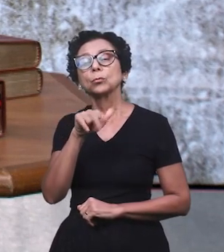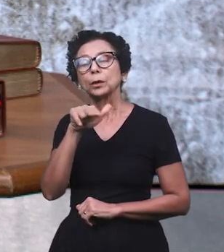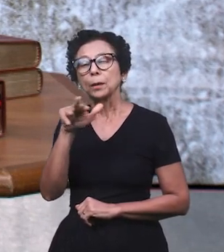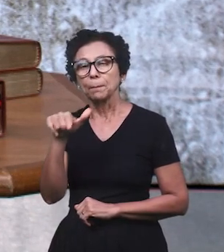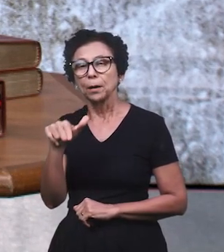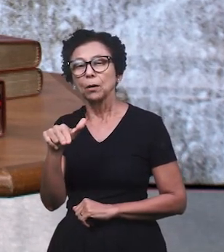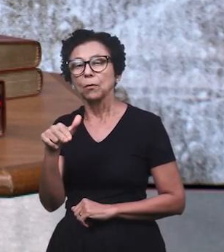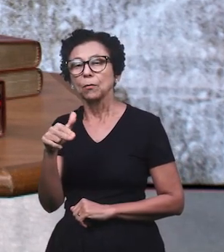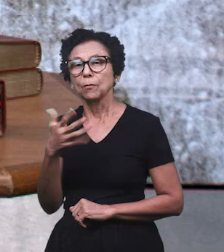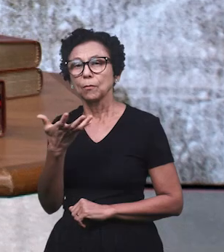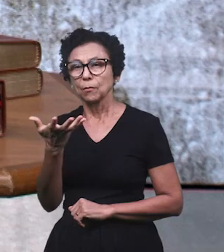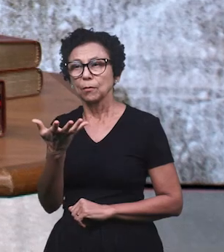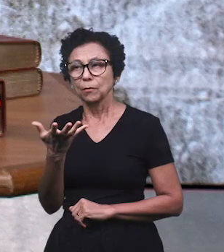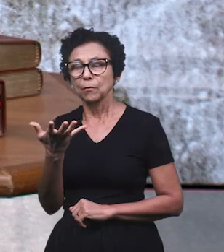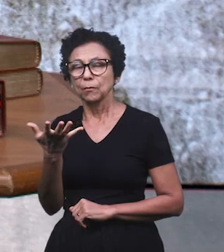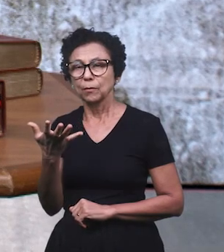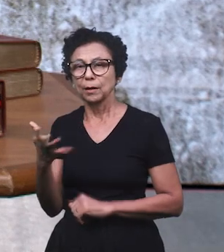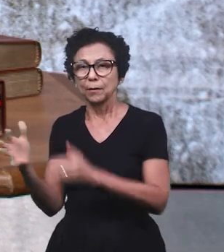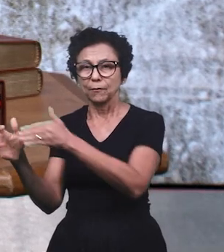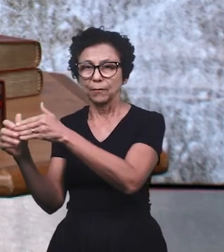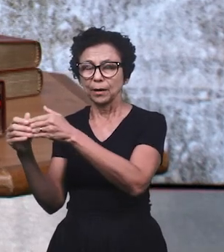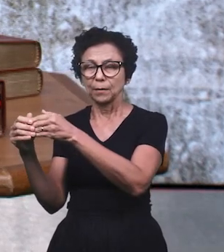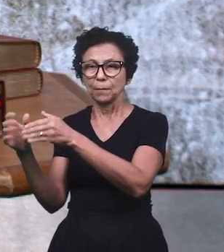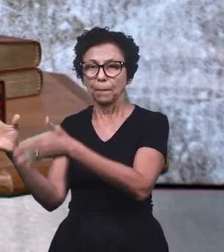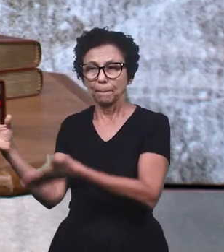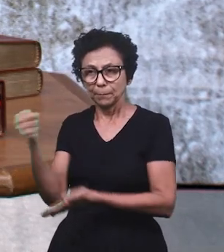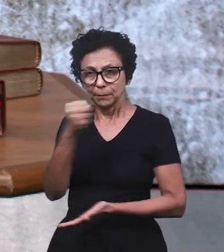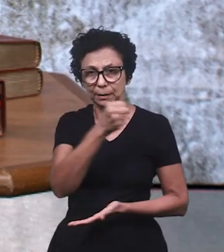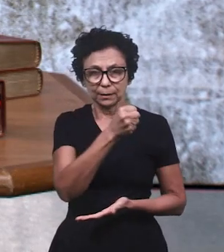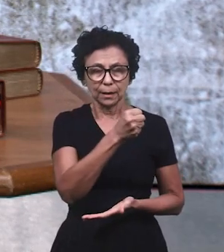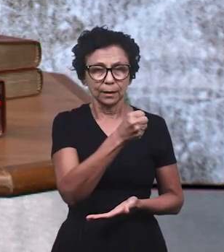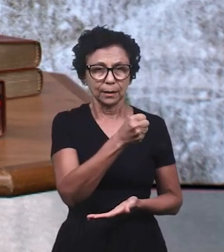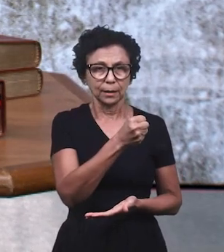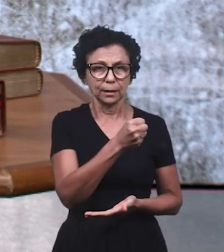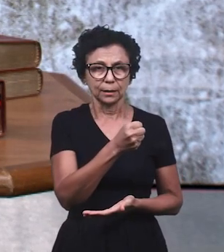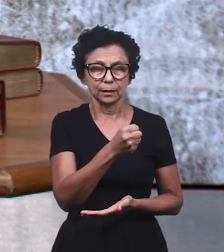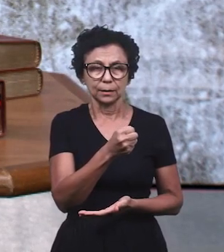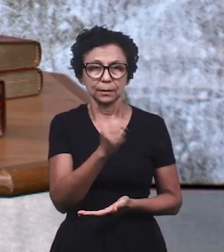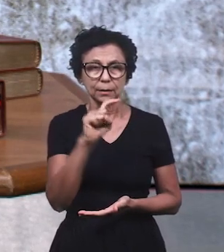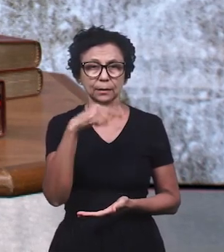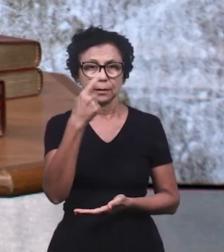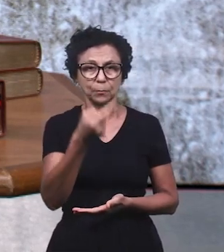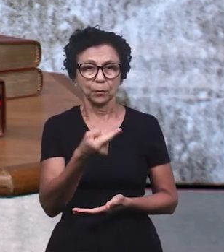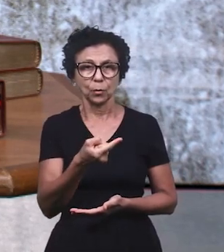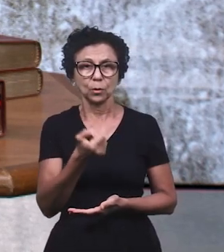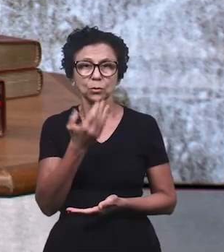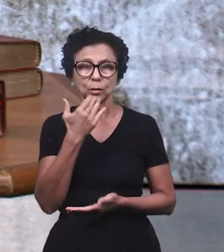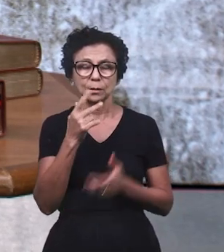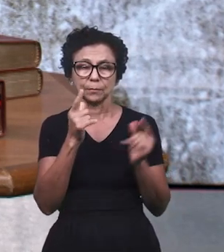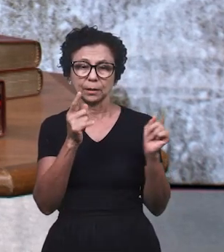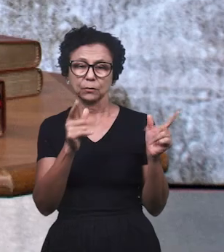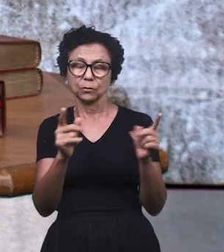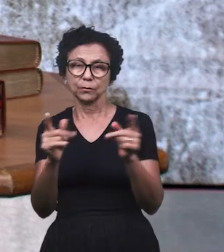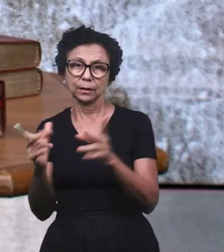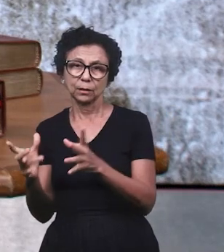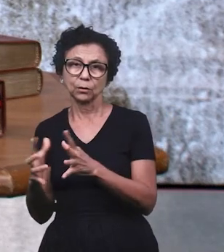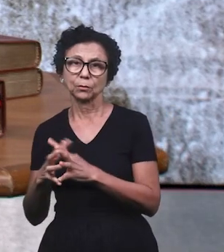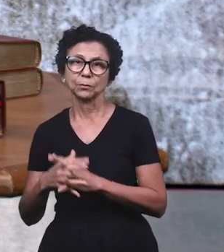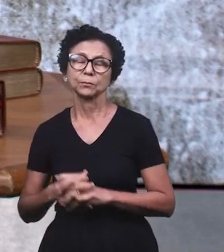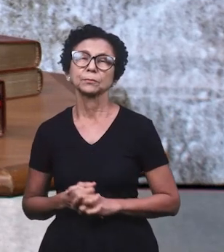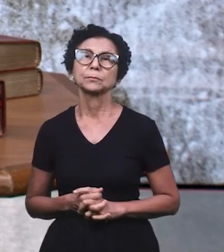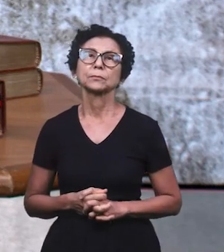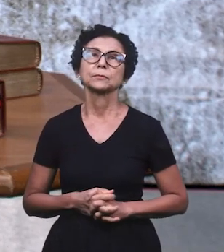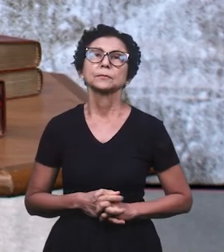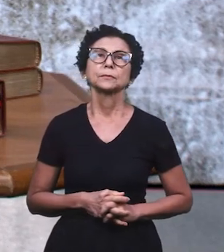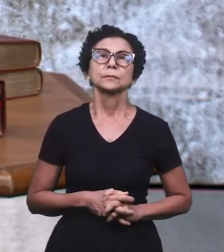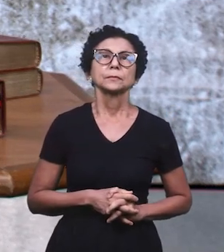dos irmãos, que foi Simeão, ficaria ali preso no Egito até o momento em que eles retornassem com o irmão